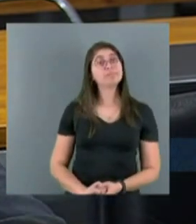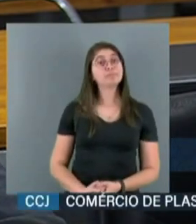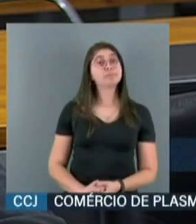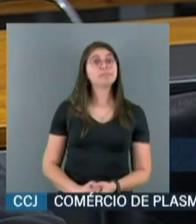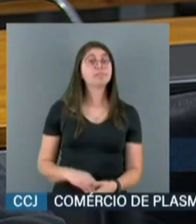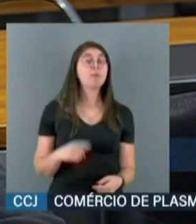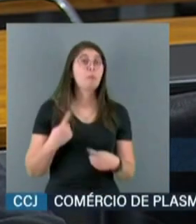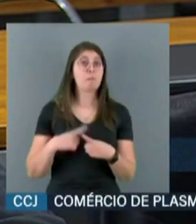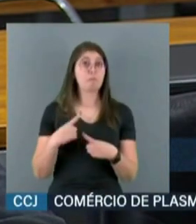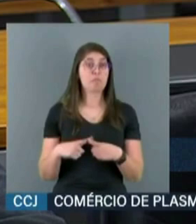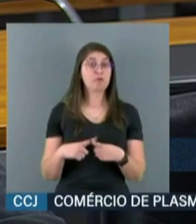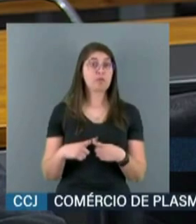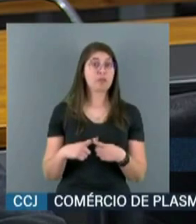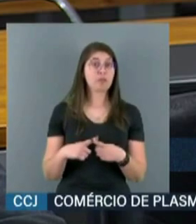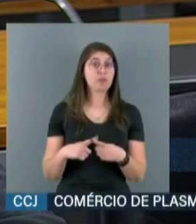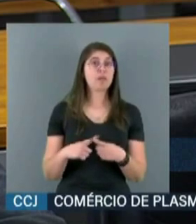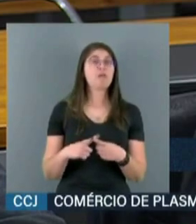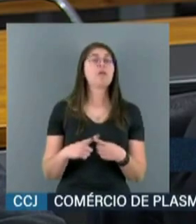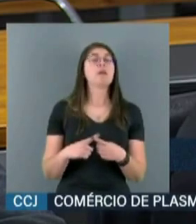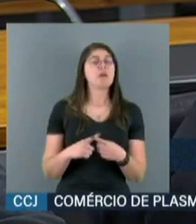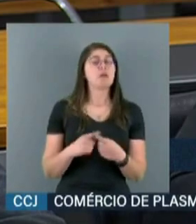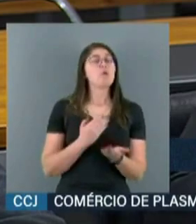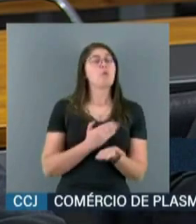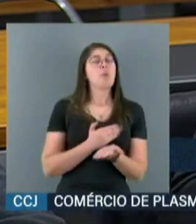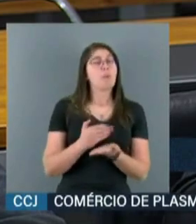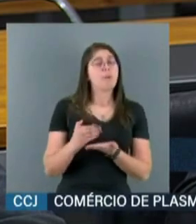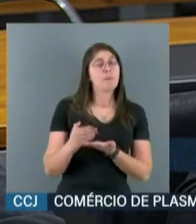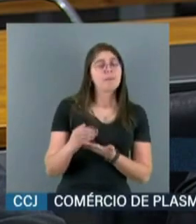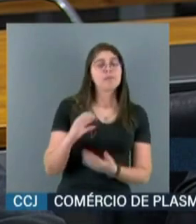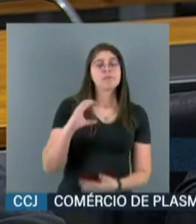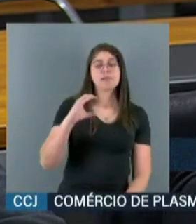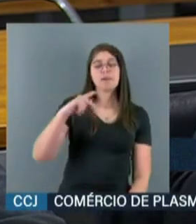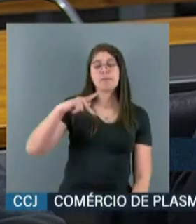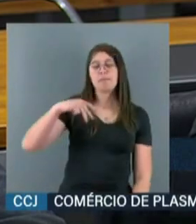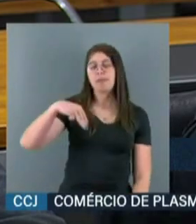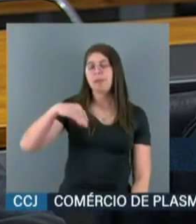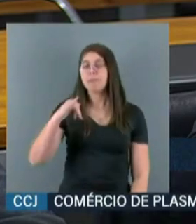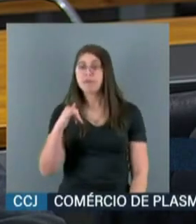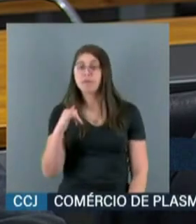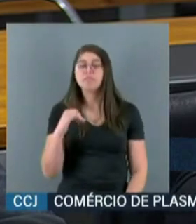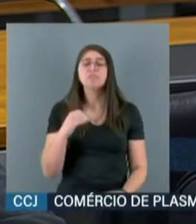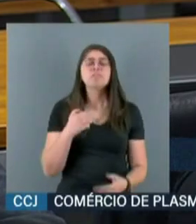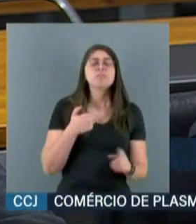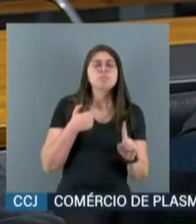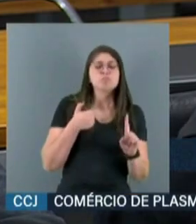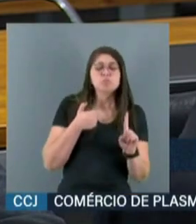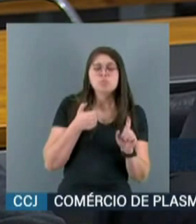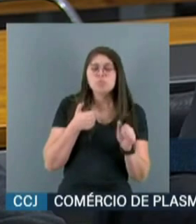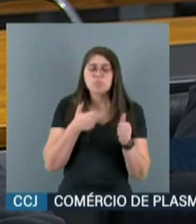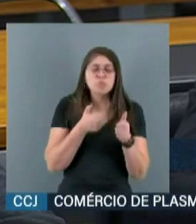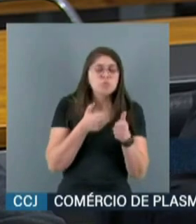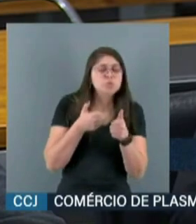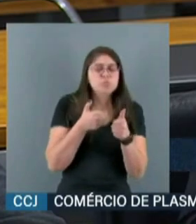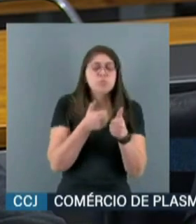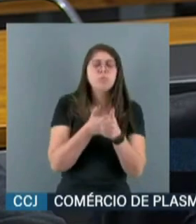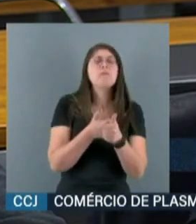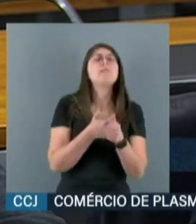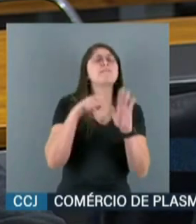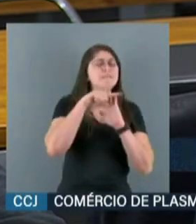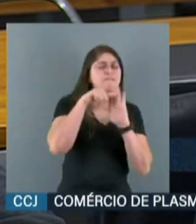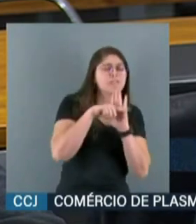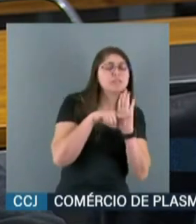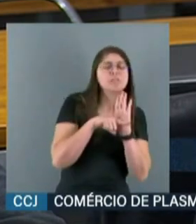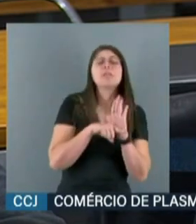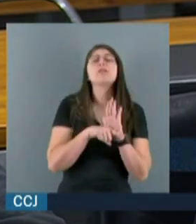Afinal Estamos desde o começo dessa CPM se aproximando de quem realmente se beneficiou e participou do 8 de